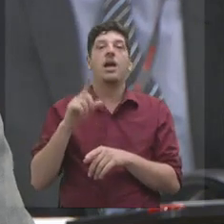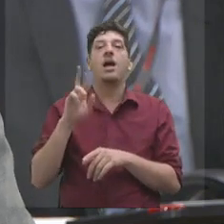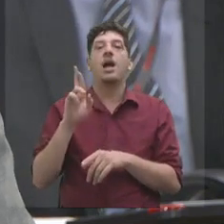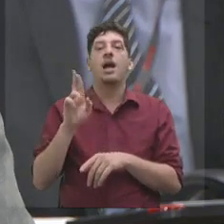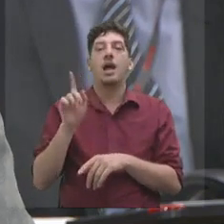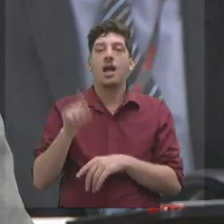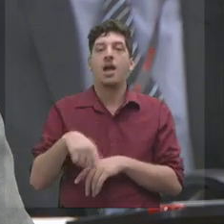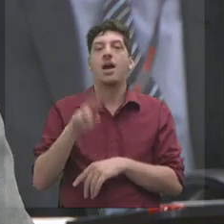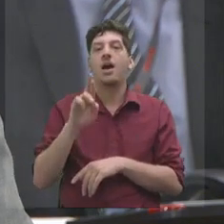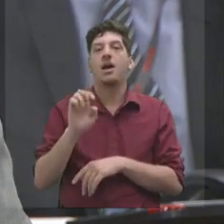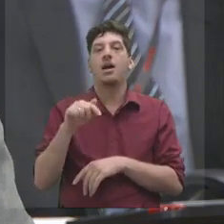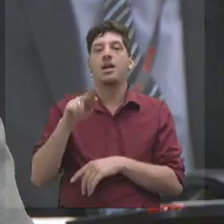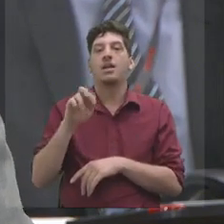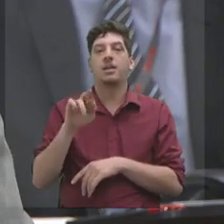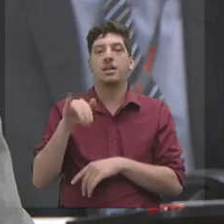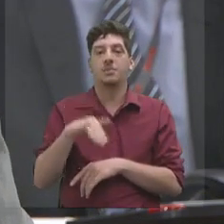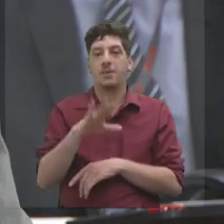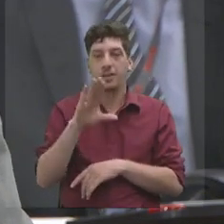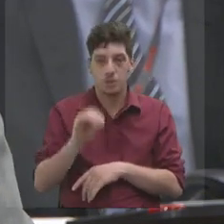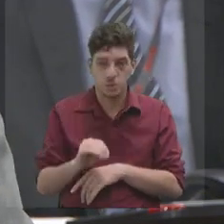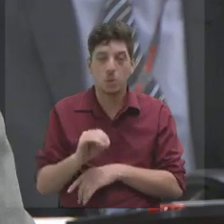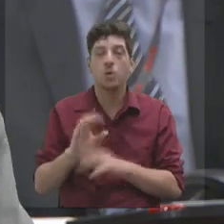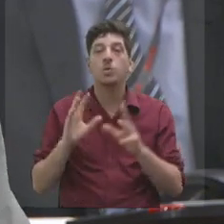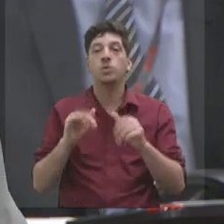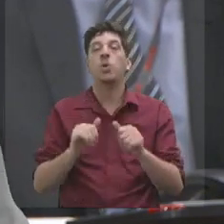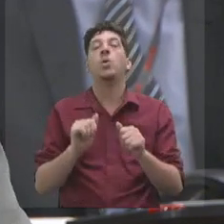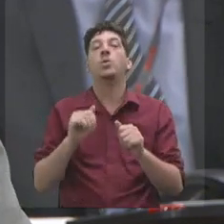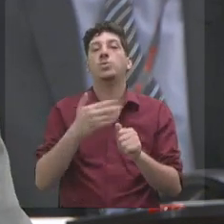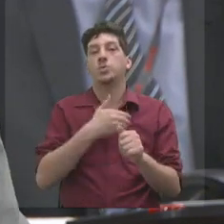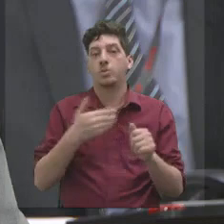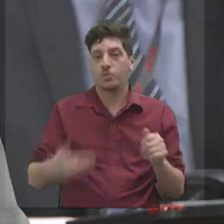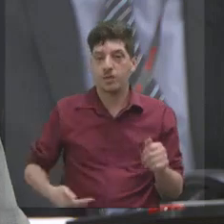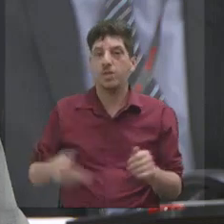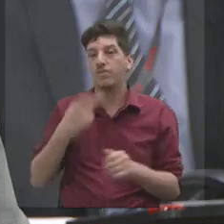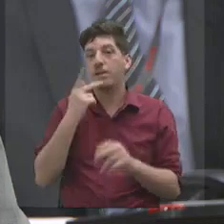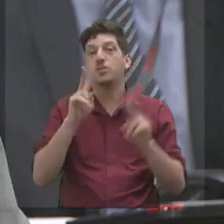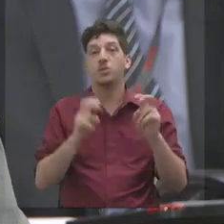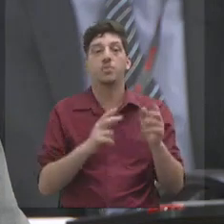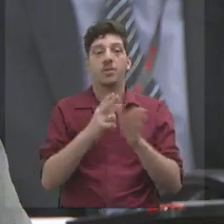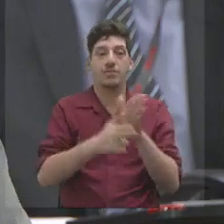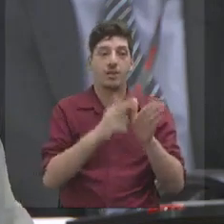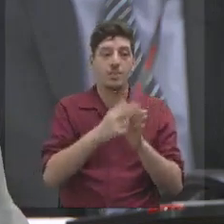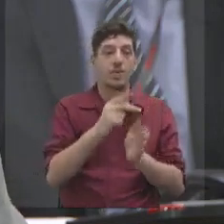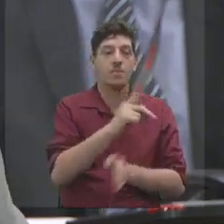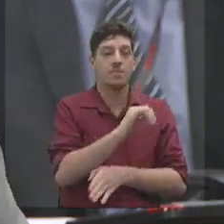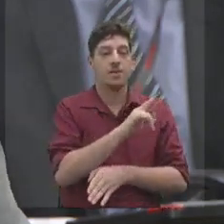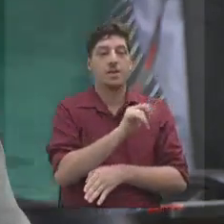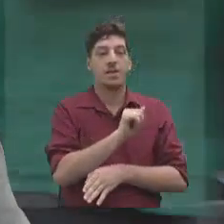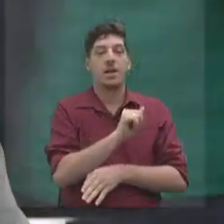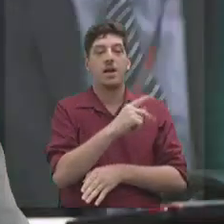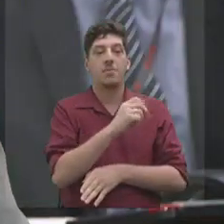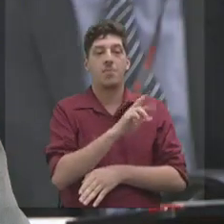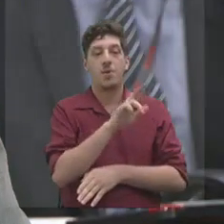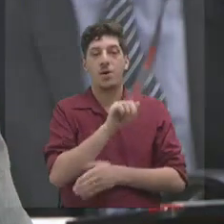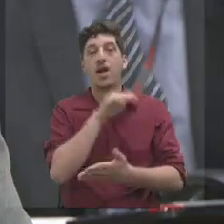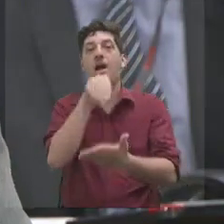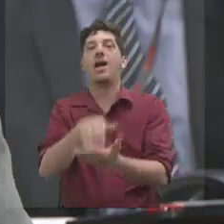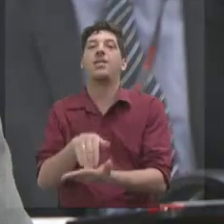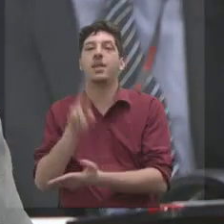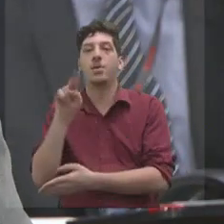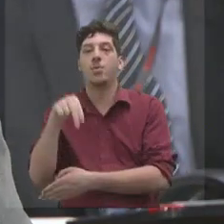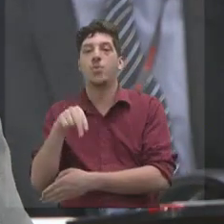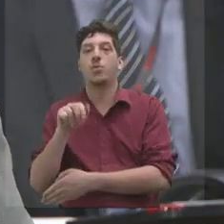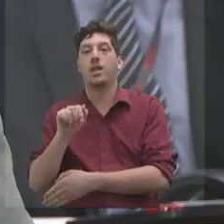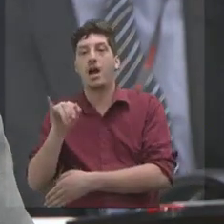os governadores passaram sobre a ferrovia de Pirapora né a Unaí né realmente vai